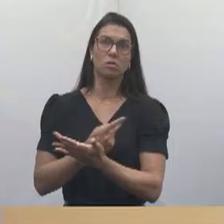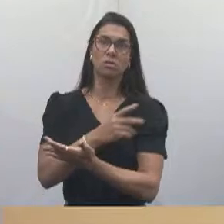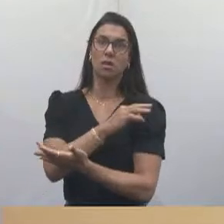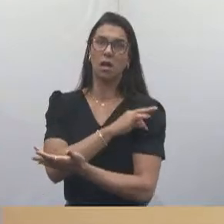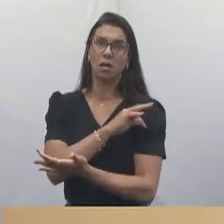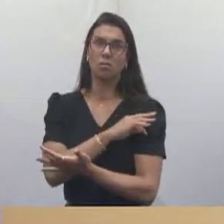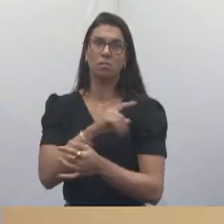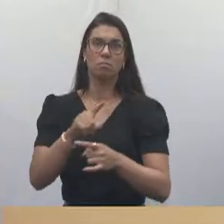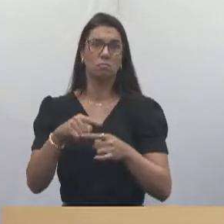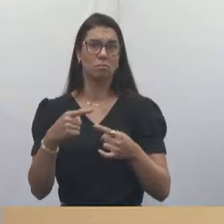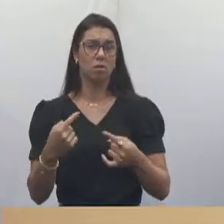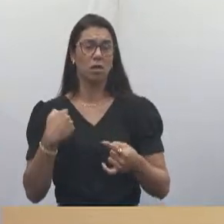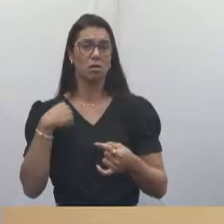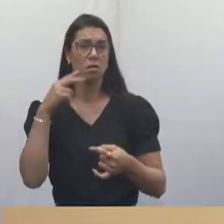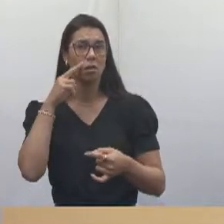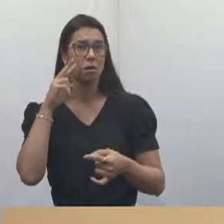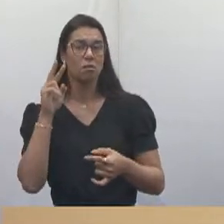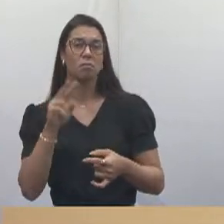olha aí pela maioria,